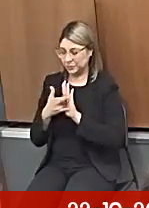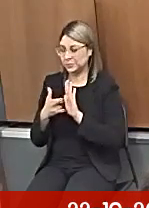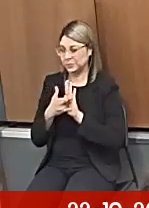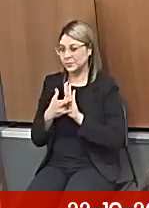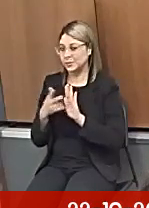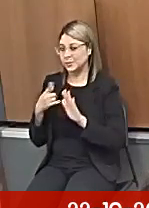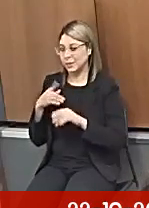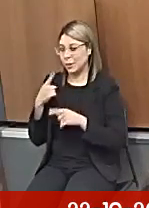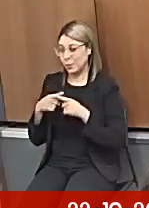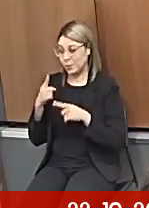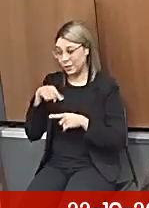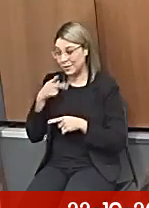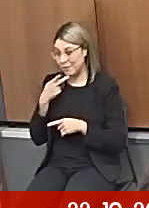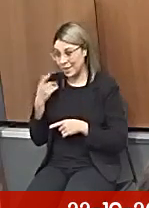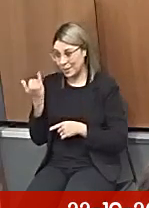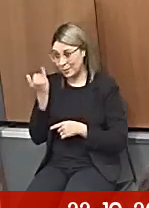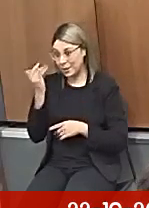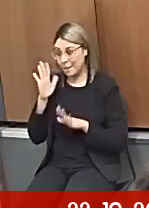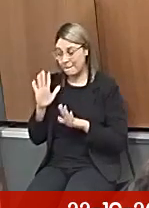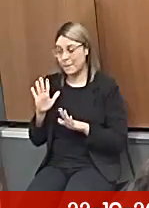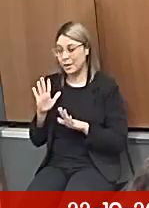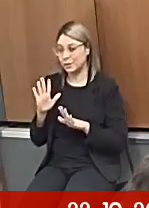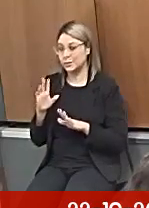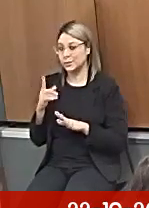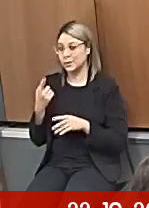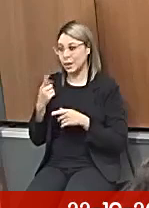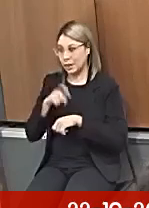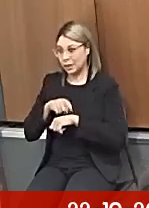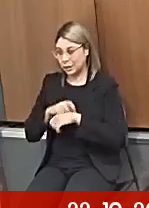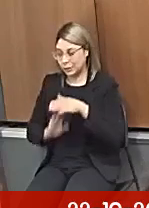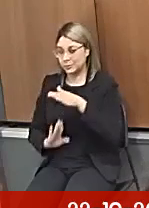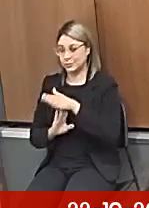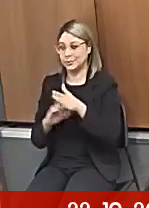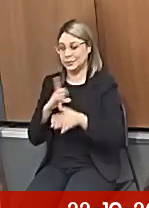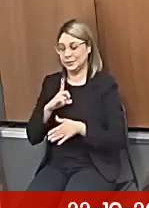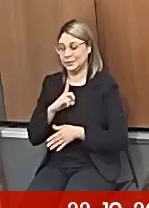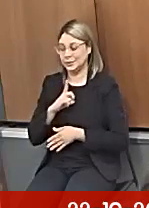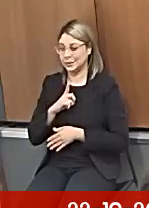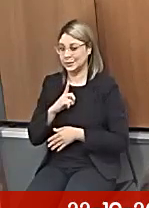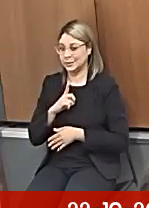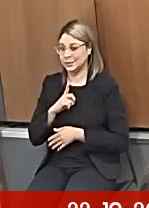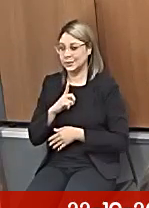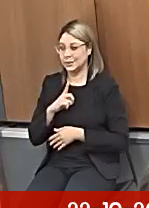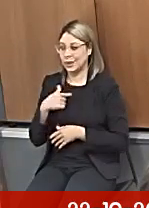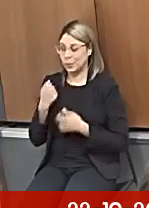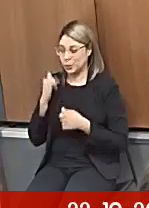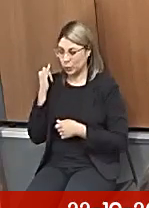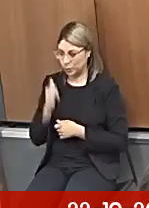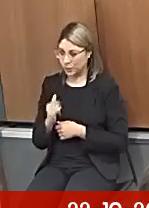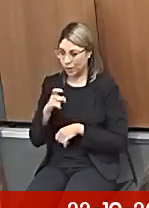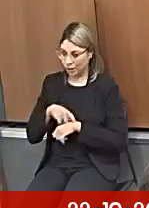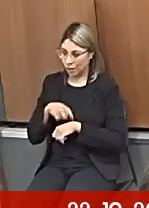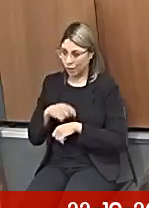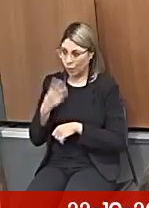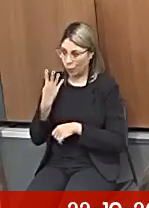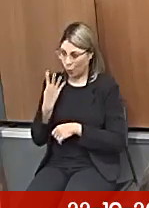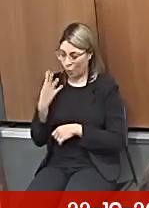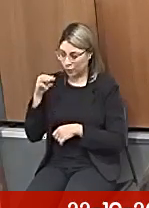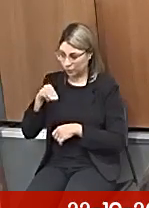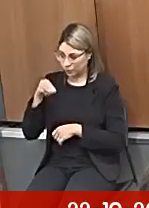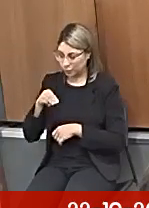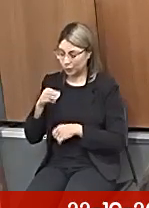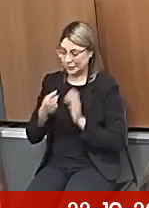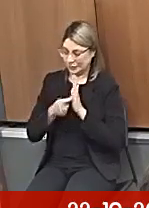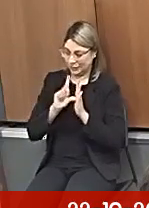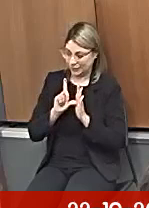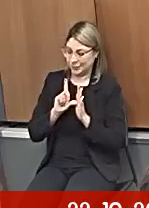as falas estão importantíssimas, mas porque senão a gente estoura o nosso prazo regimental. Então, eu vou comunicar aqui quando tiver 4 minutos, só para a